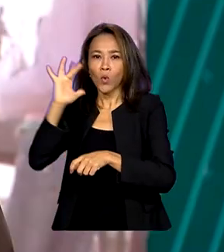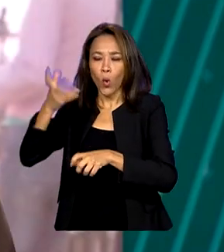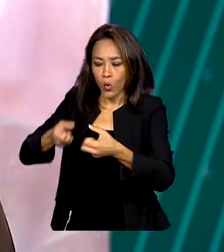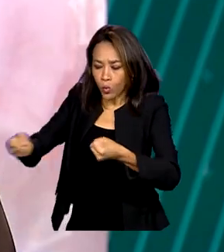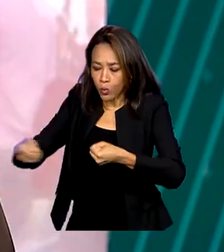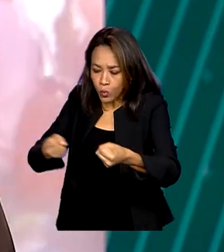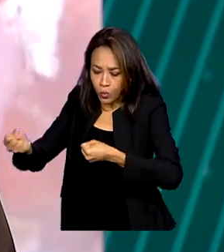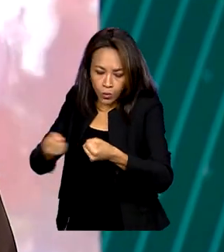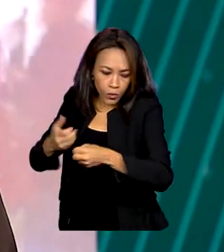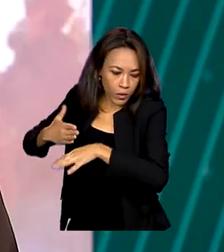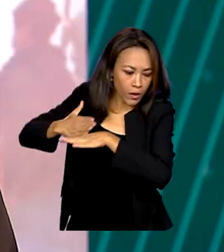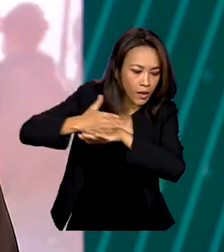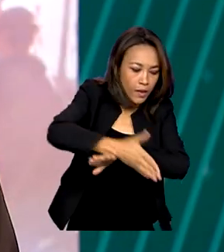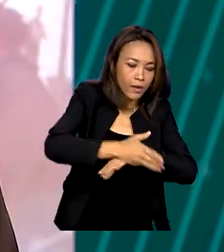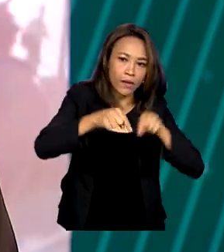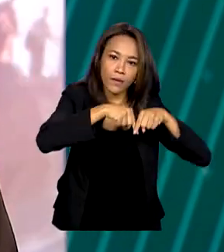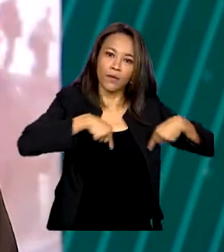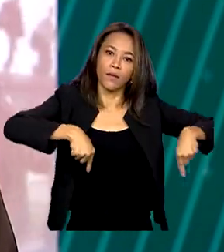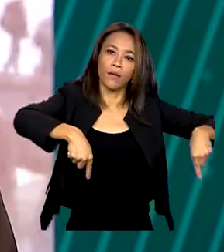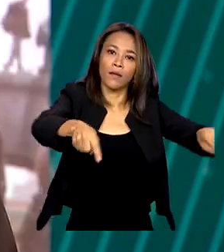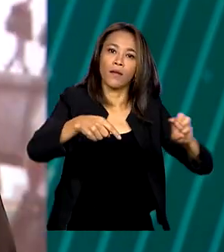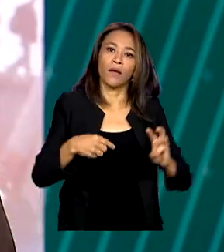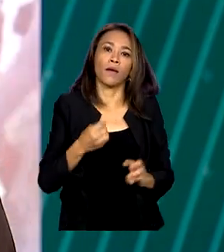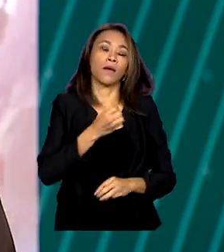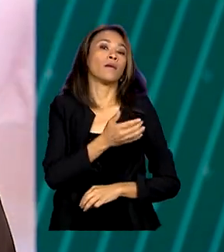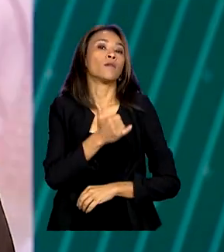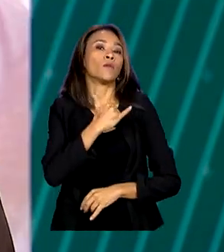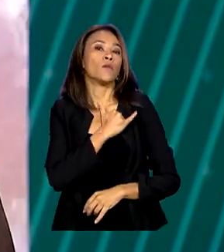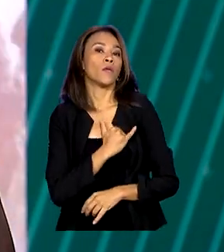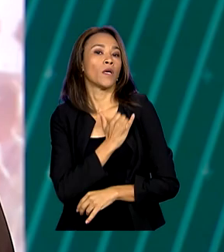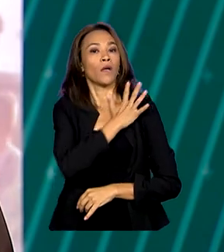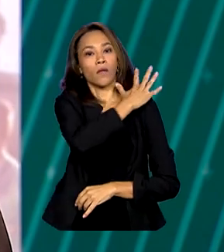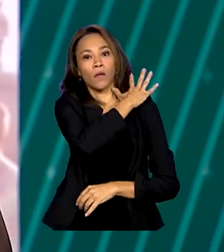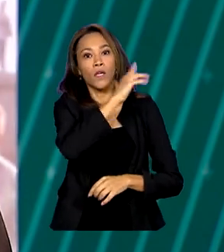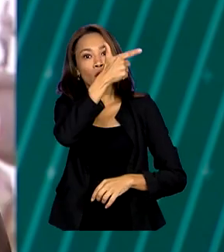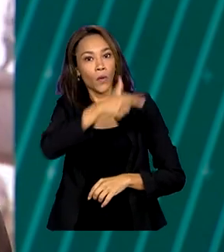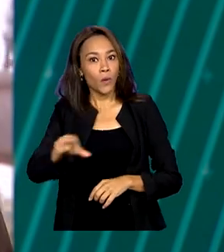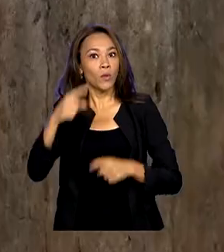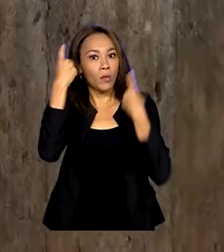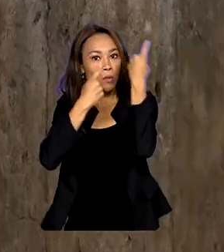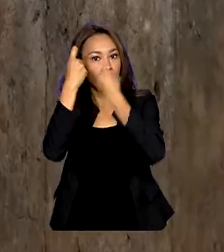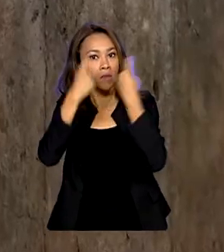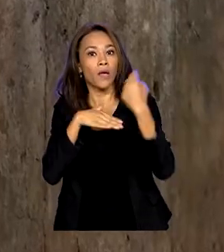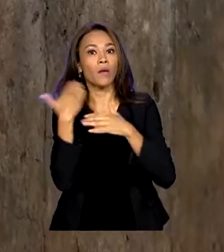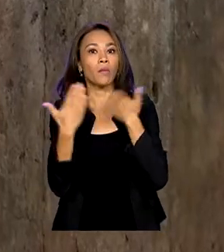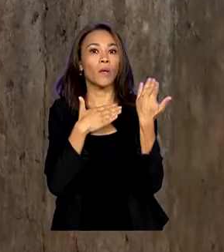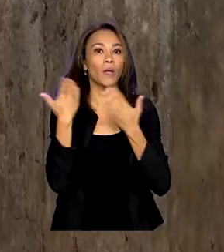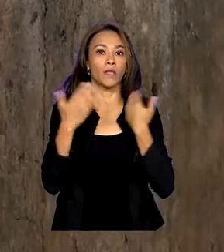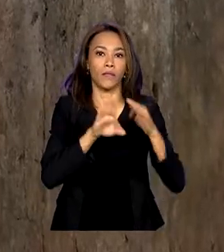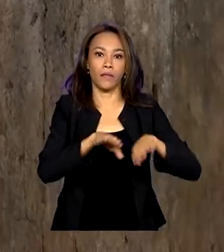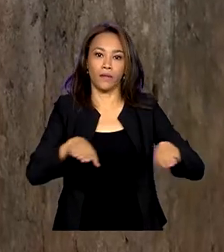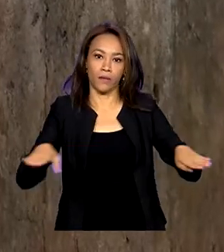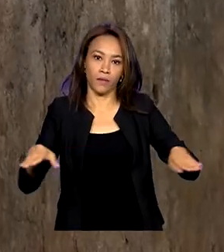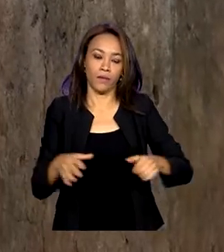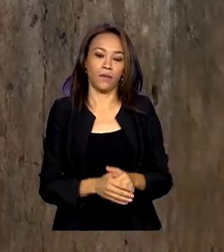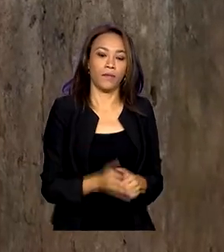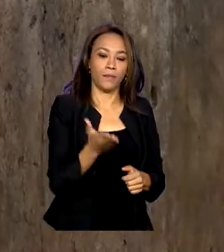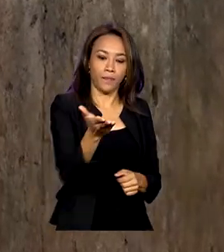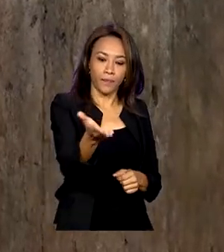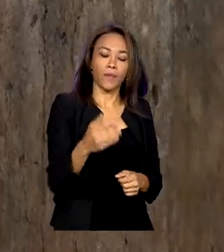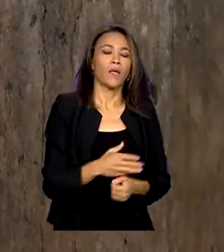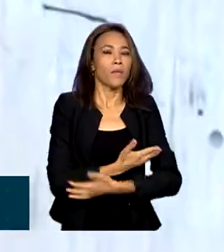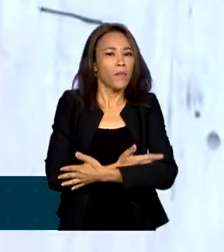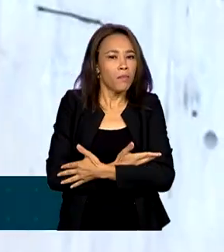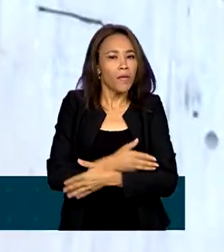Outra preocupação é a mortalidade entre as crianças da etnia. A taxa de mortalidade de